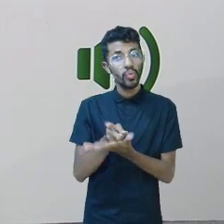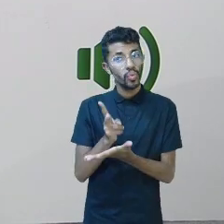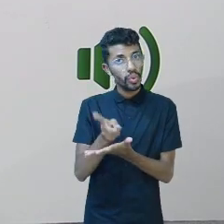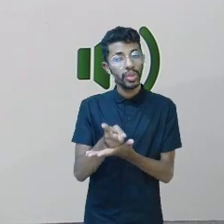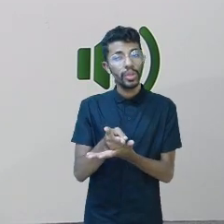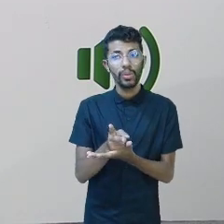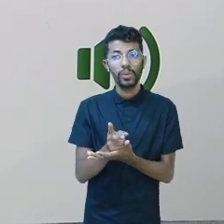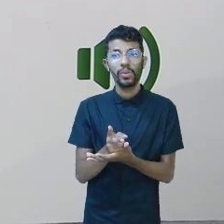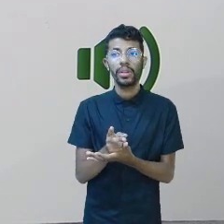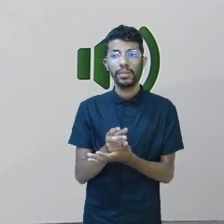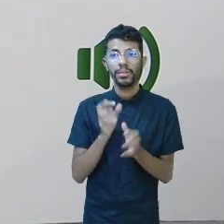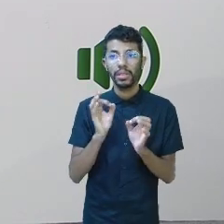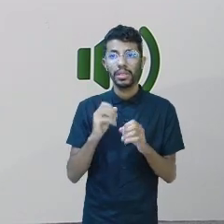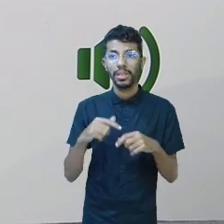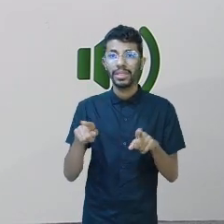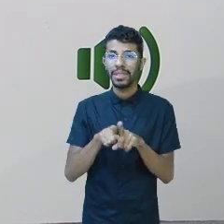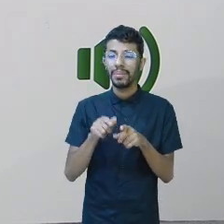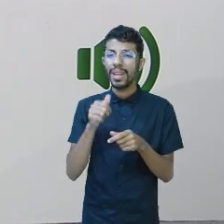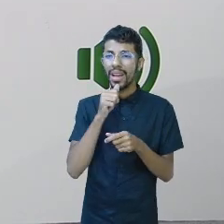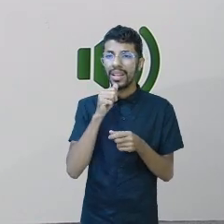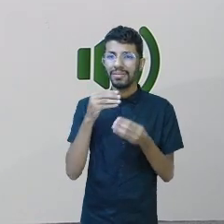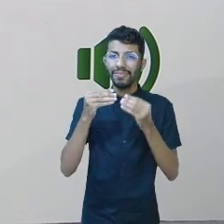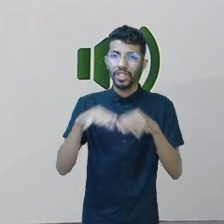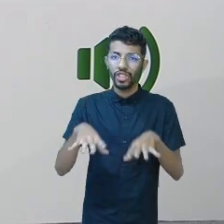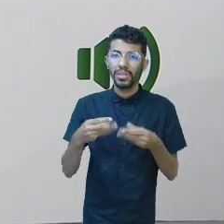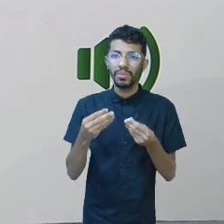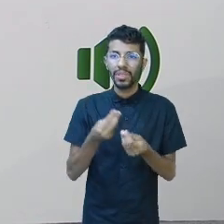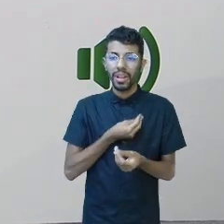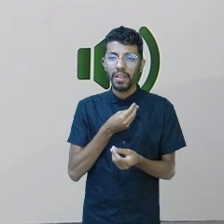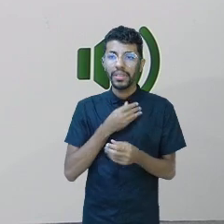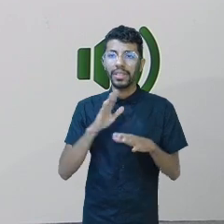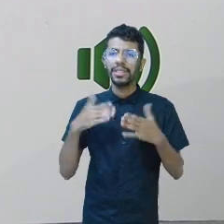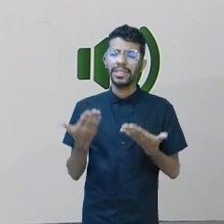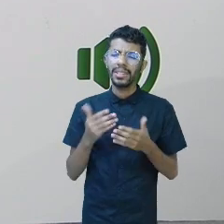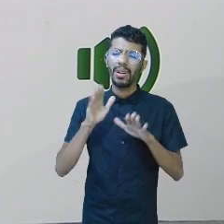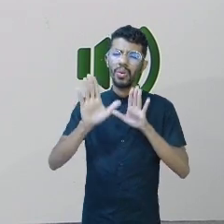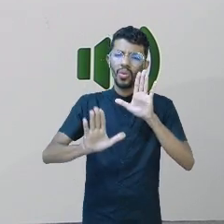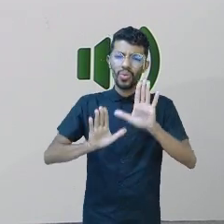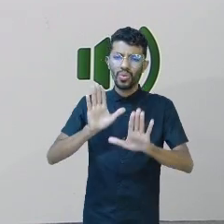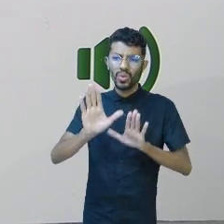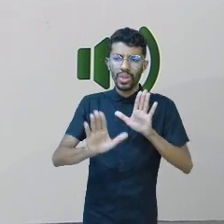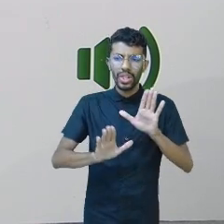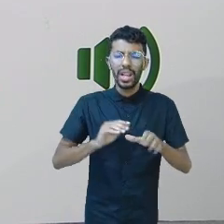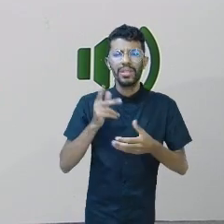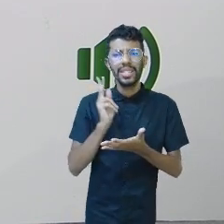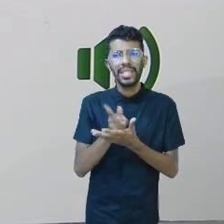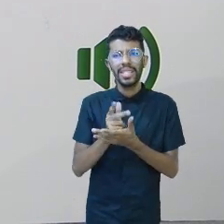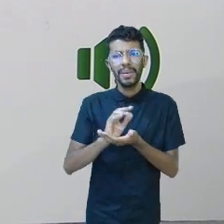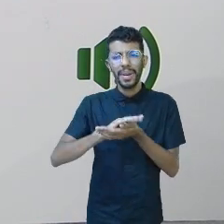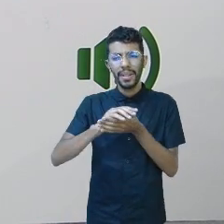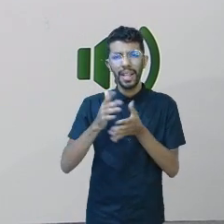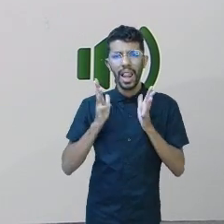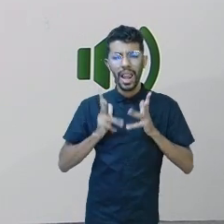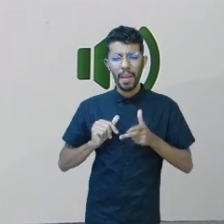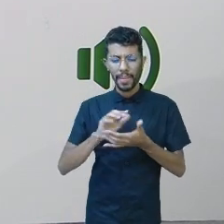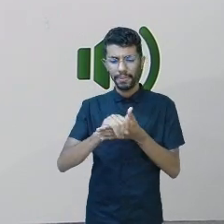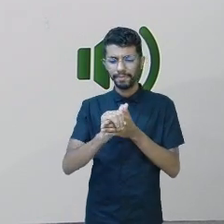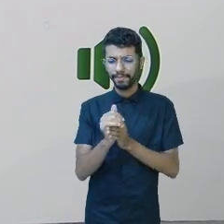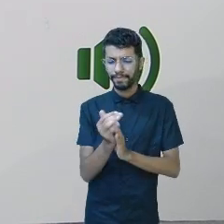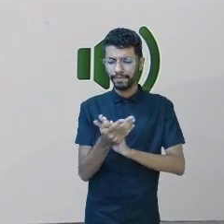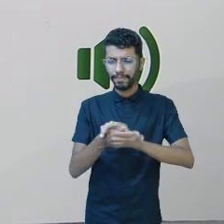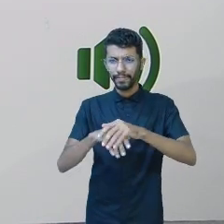e está fazendo ainda muito estrago. Então vamos ter cuidado, sempre se higienizando as mãos, sempre tendo cuidado para